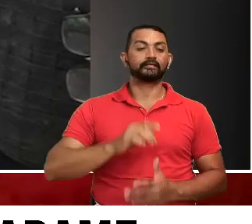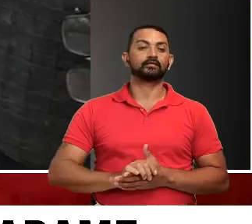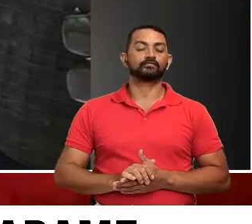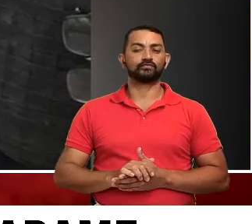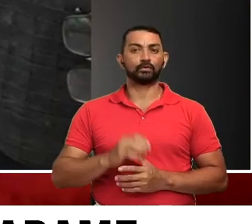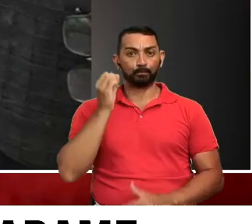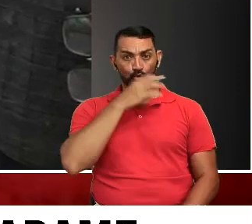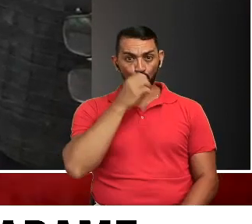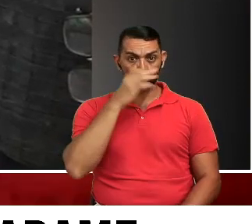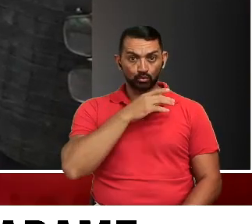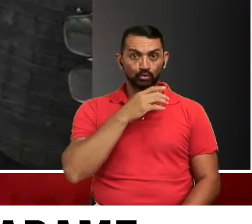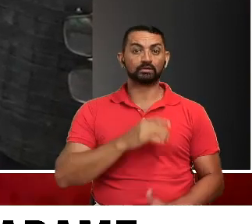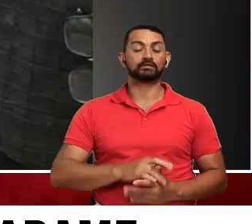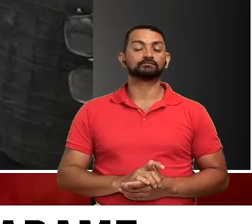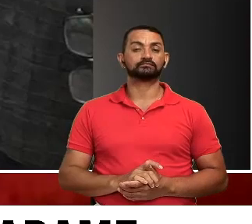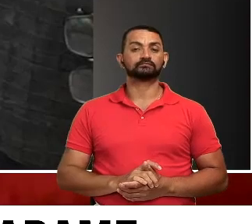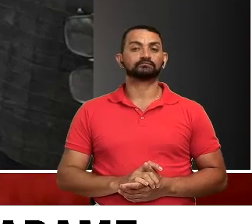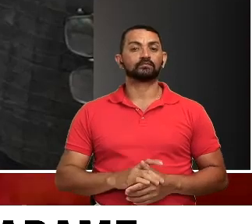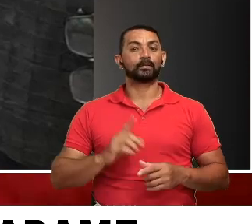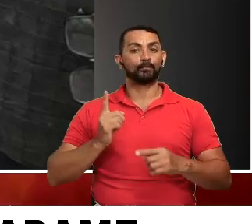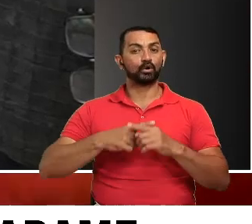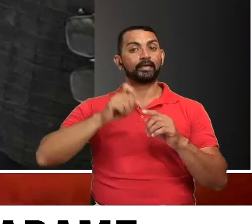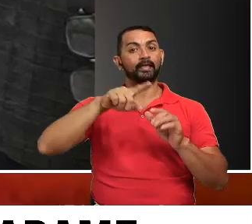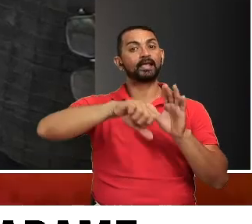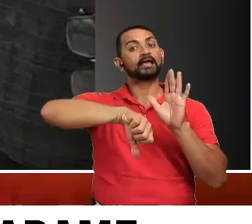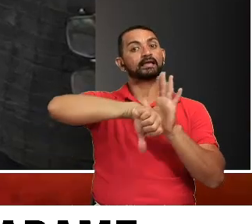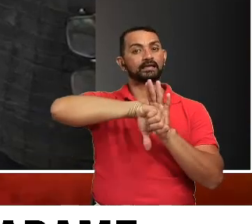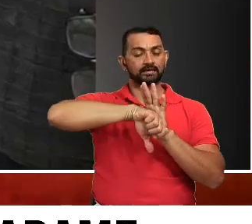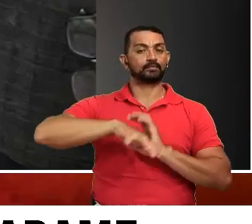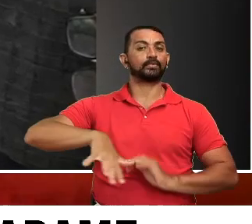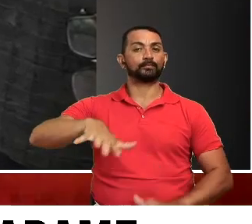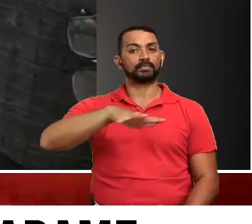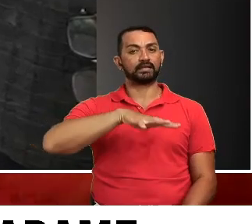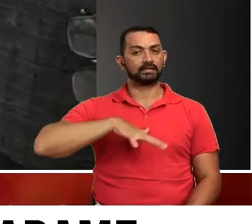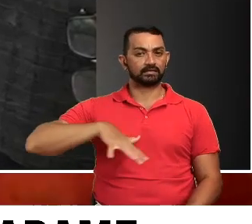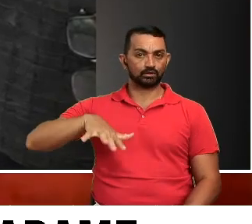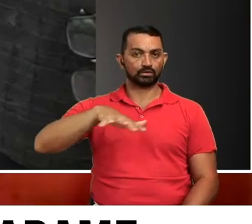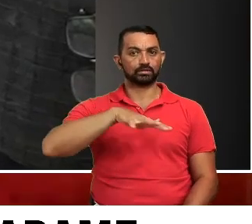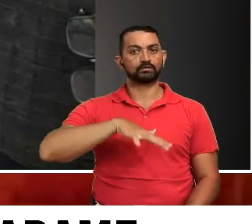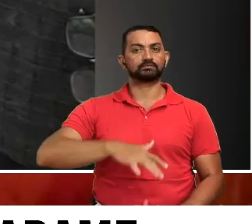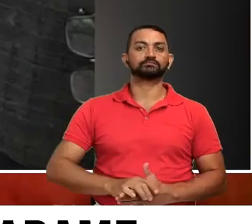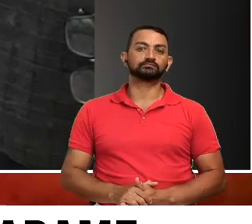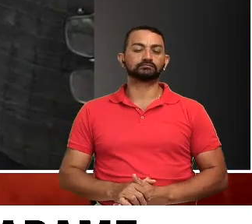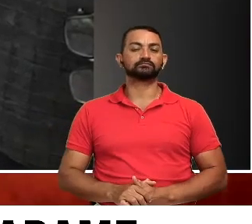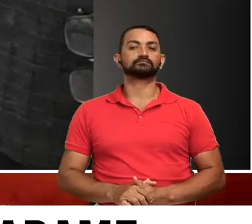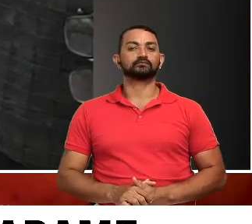Um caso muito brutal, porque é um crime, né, gente? É um crime ambiental.